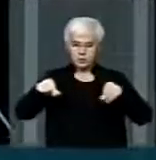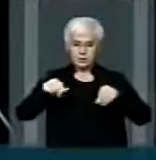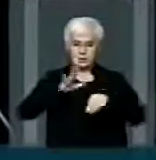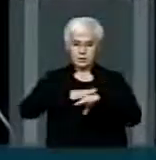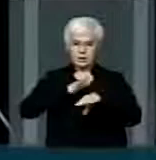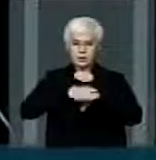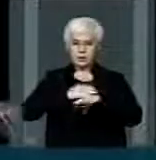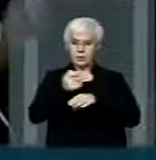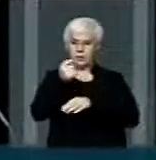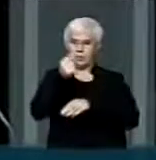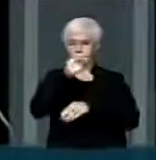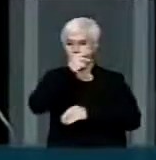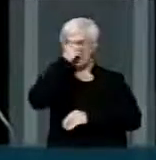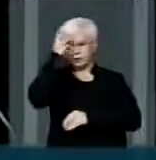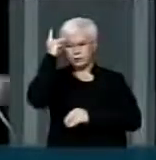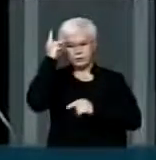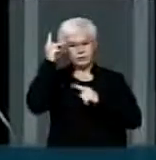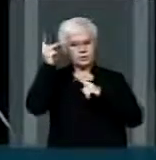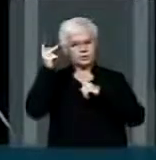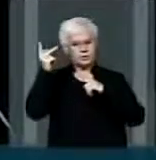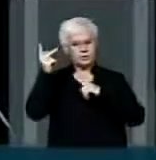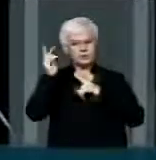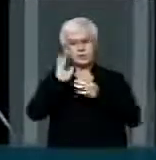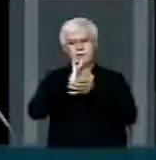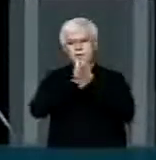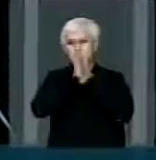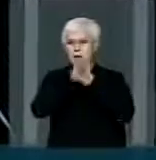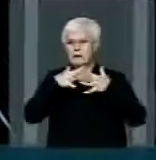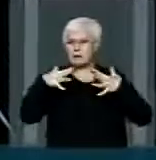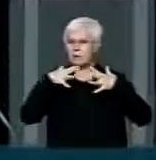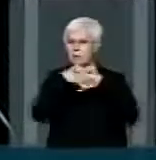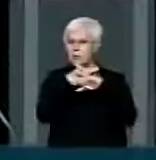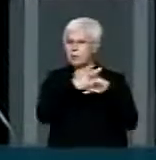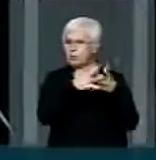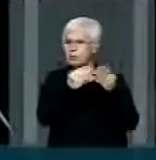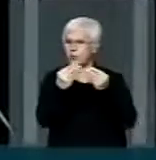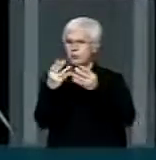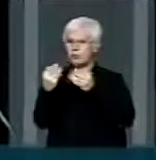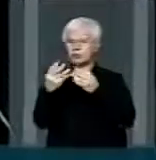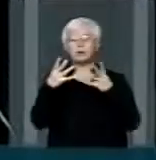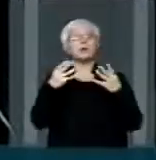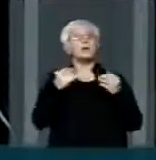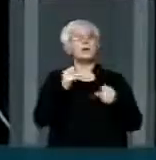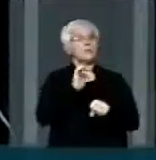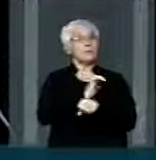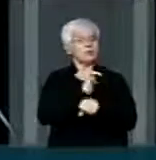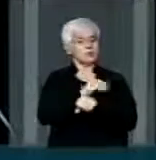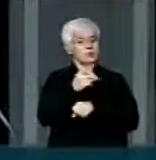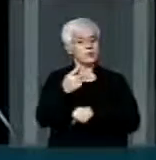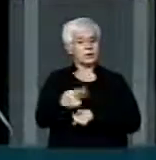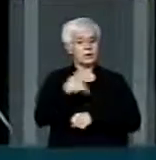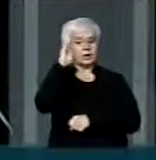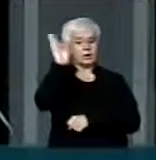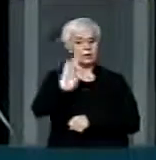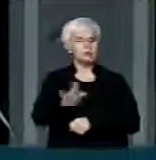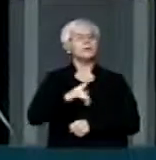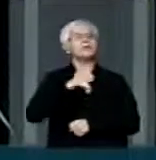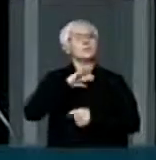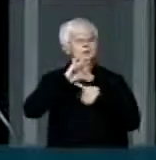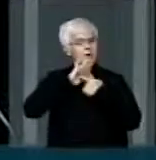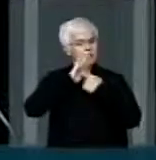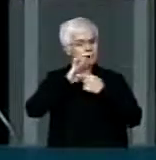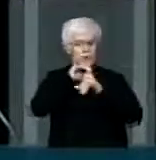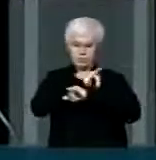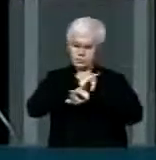mãos de poucos tem trazido grandes conflitos, e muitos dos estados aqui têm se manifestado